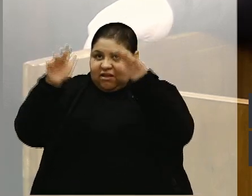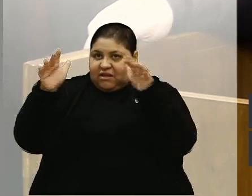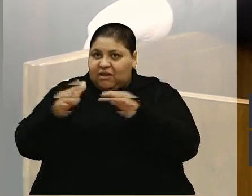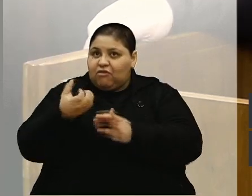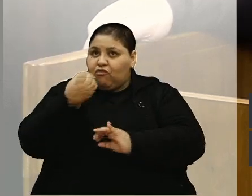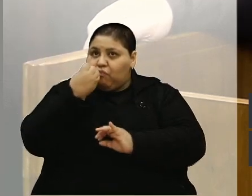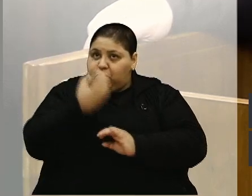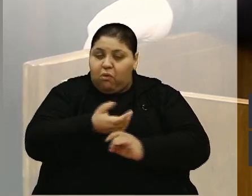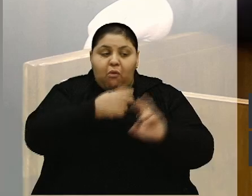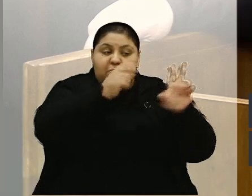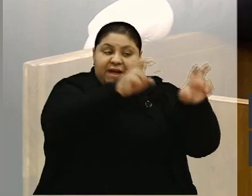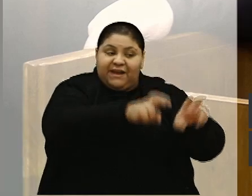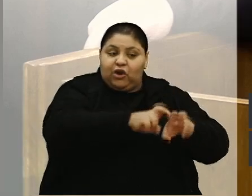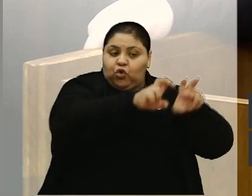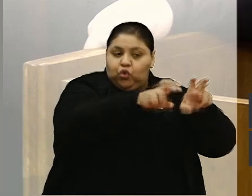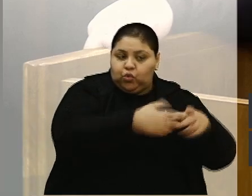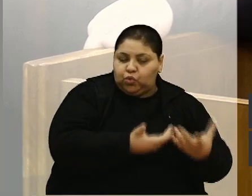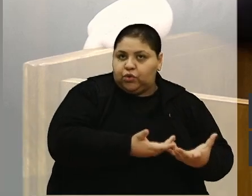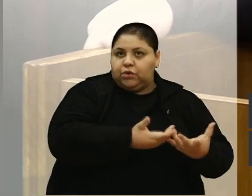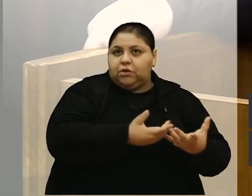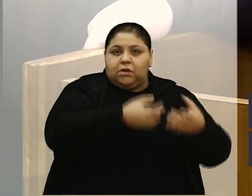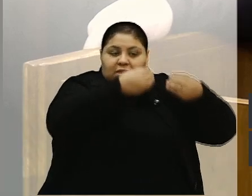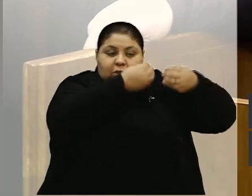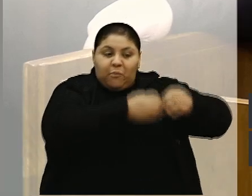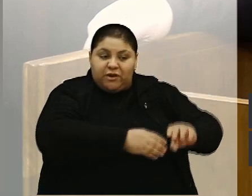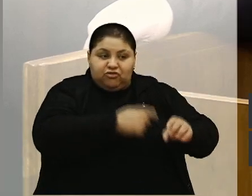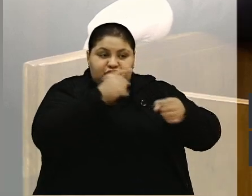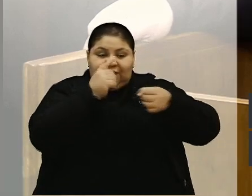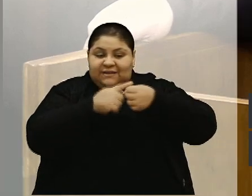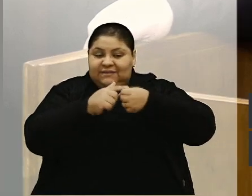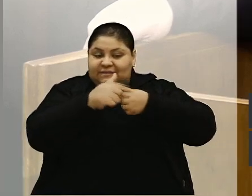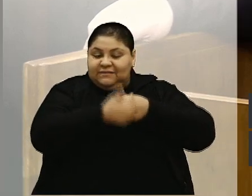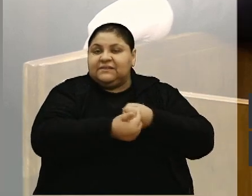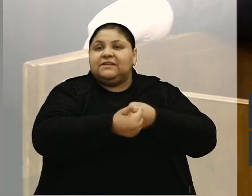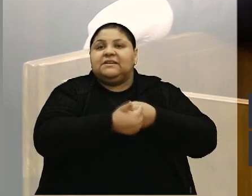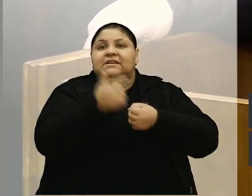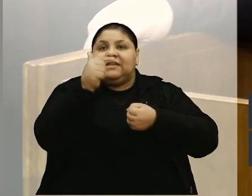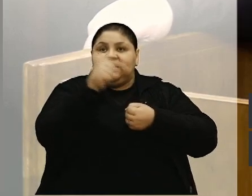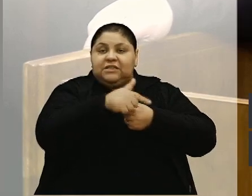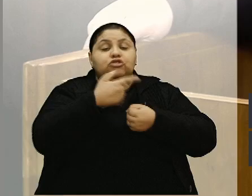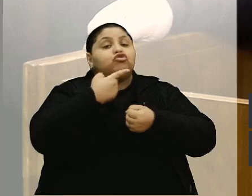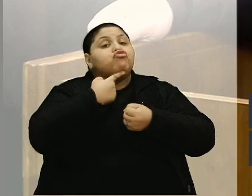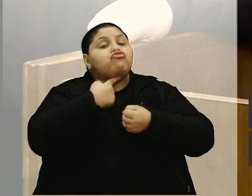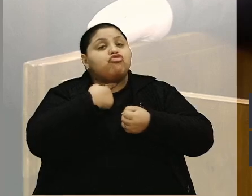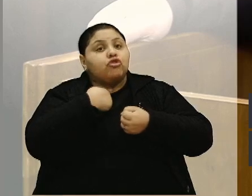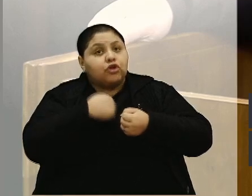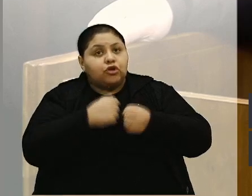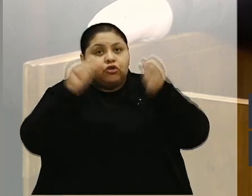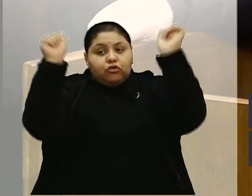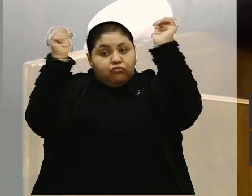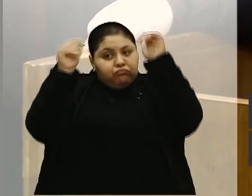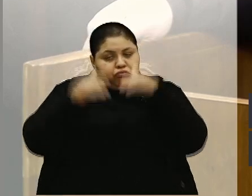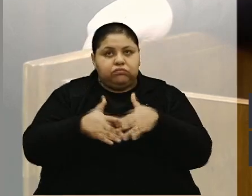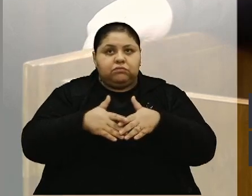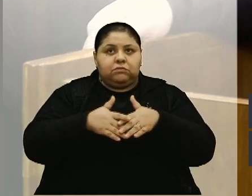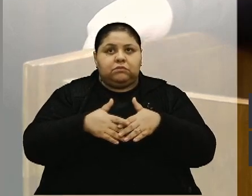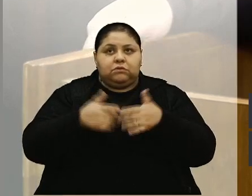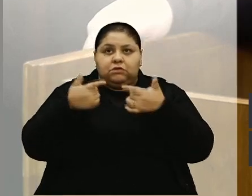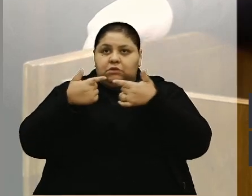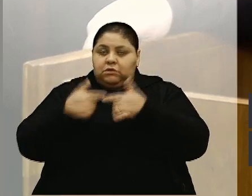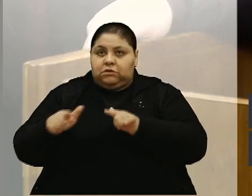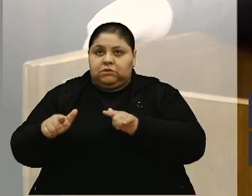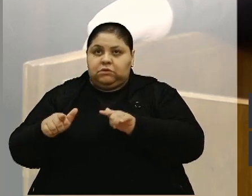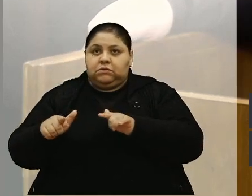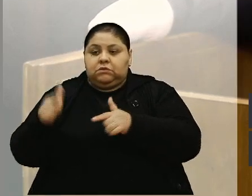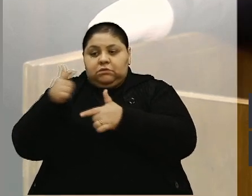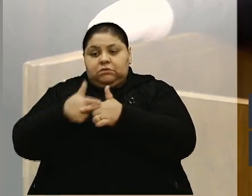para a agricultura, o que não prejudicasse as cidades, né? Isso sim a gente gostaria que a chuva viesse, né? Não para o que ela